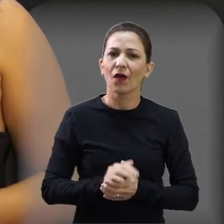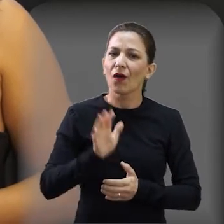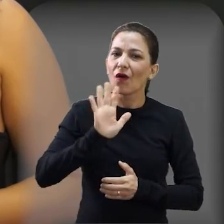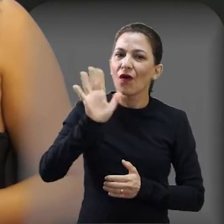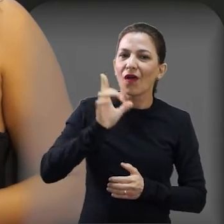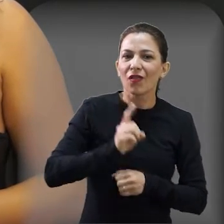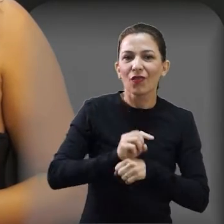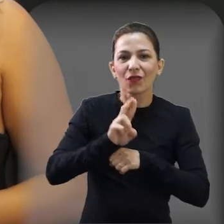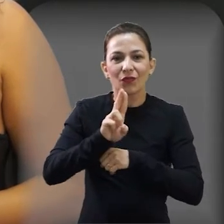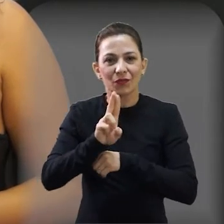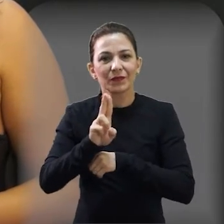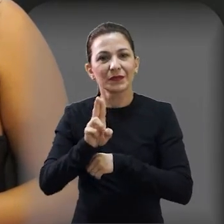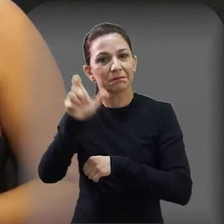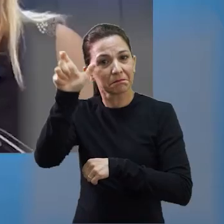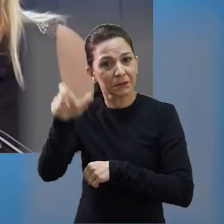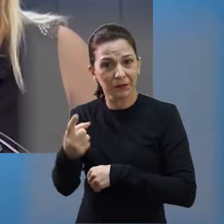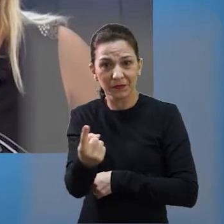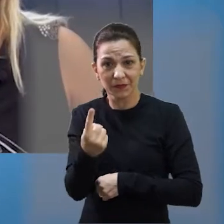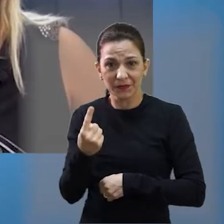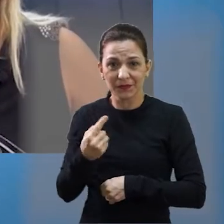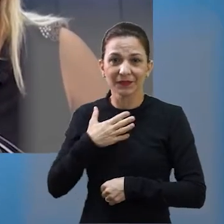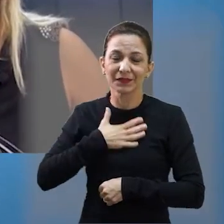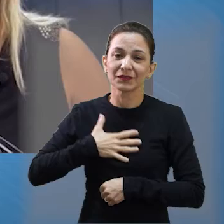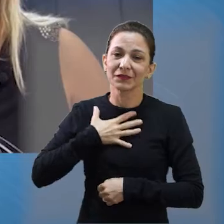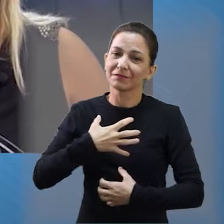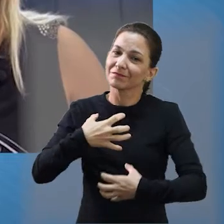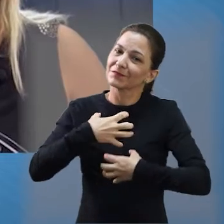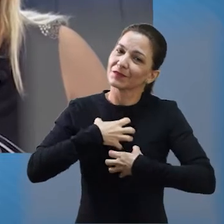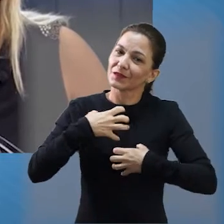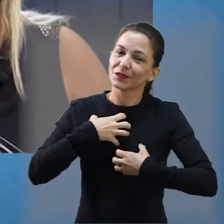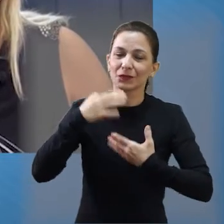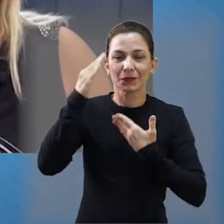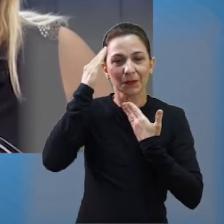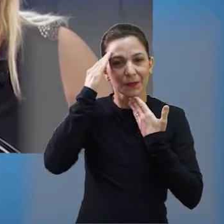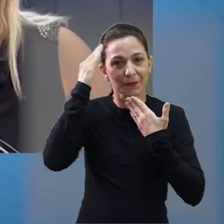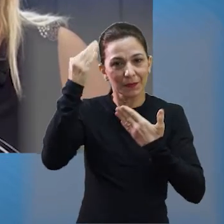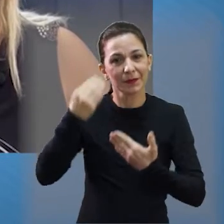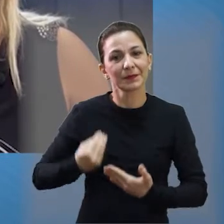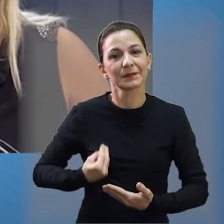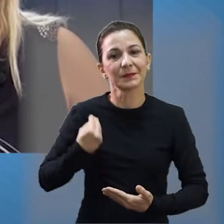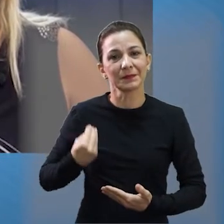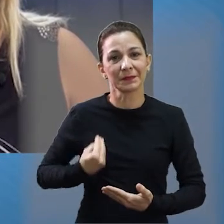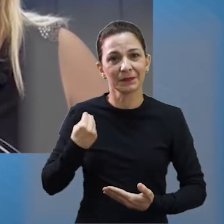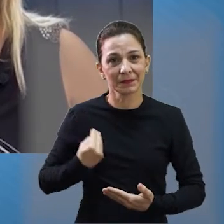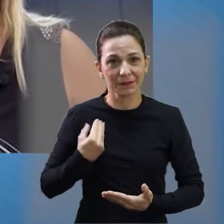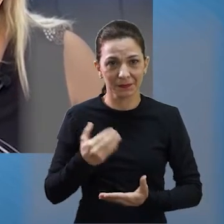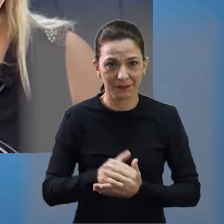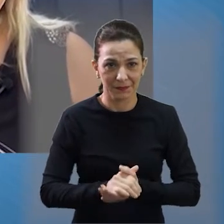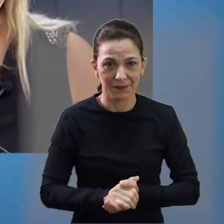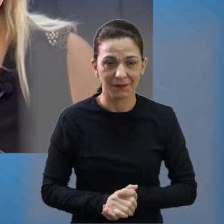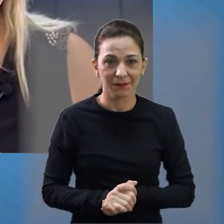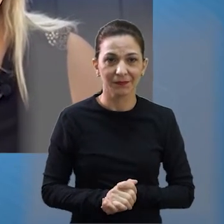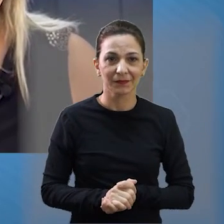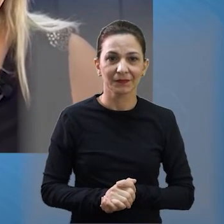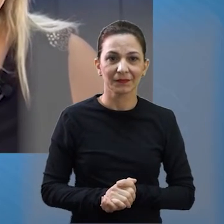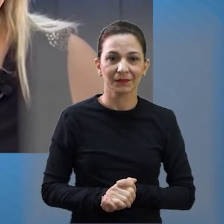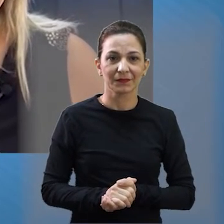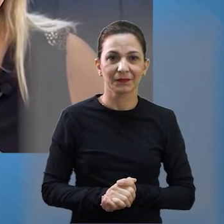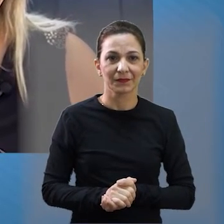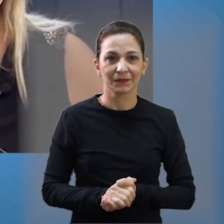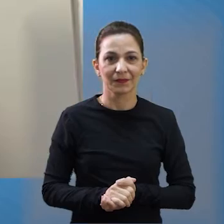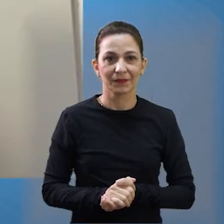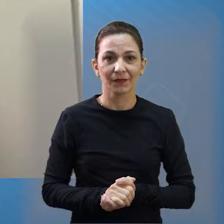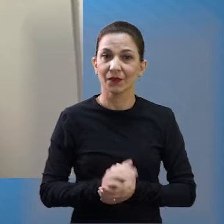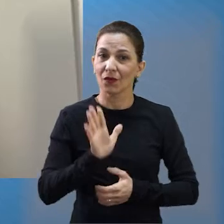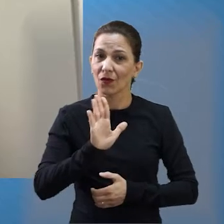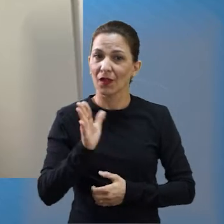Associação Brasileira de Nutrologia. Olá, doutora Sandra. Seja muito bem-vinda ao nosso programa e obrigada pela sua participação aqui